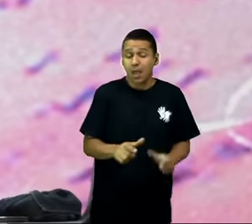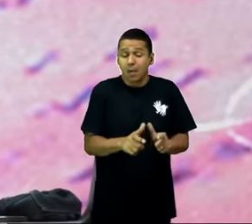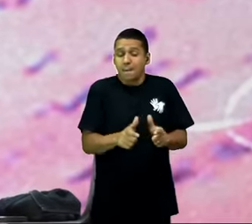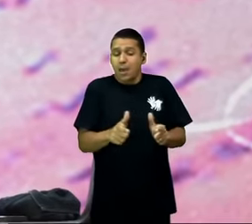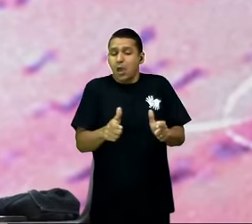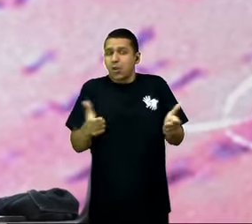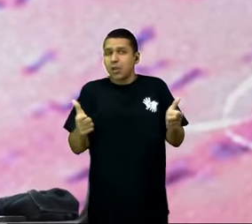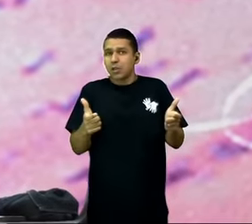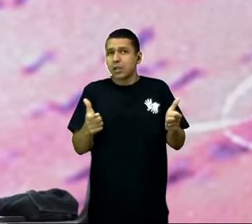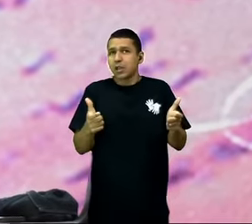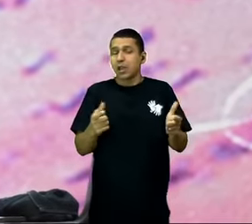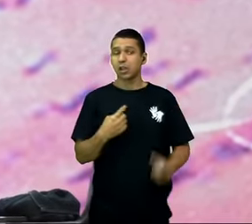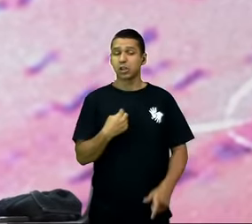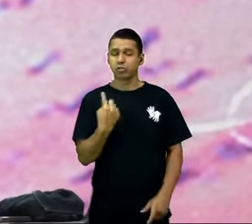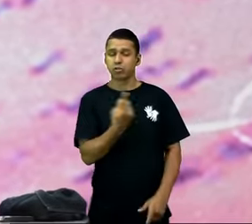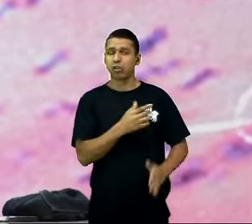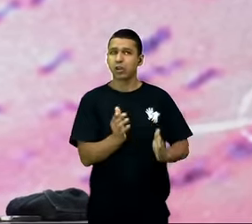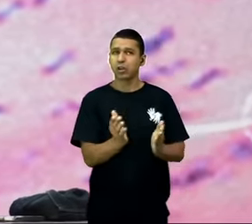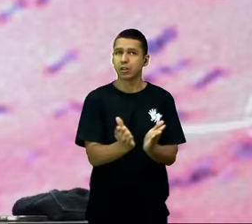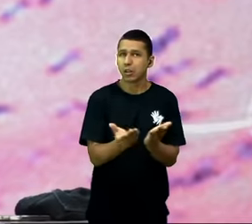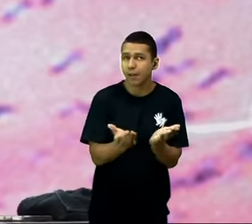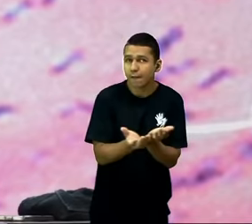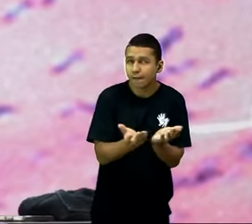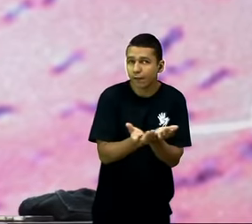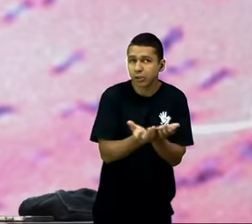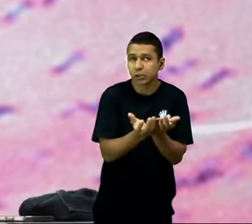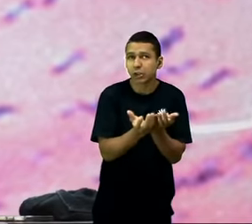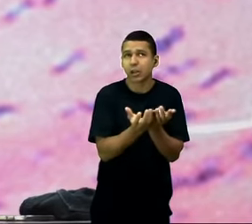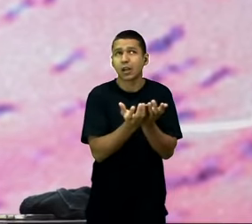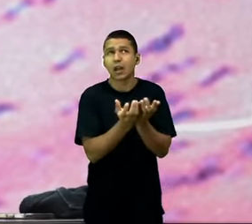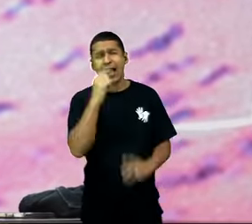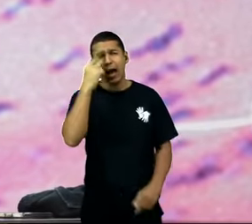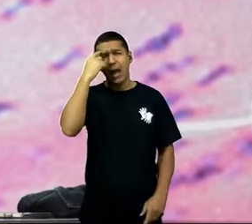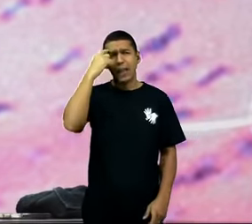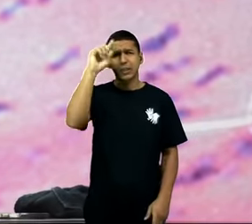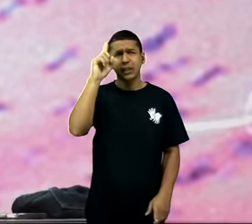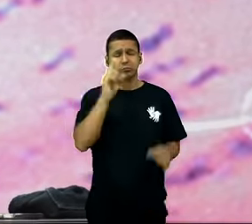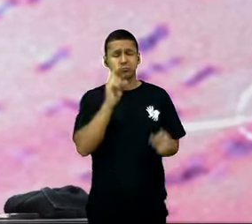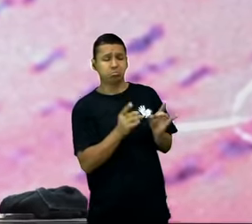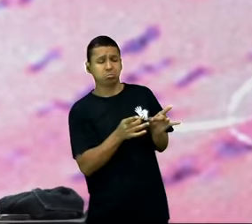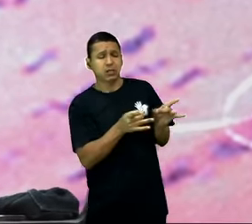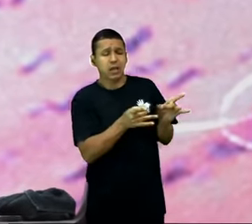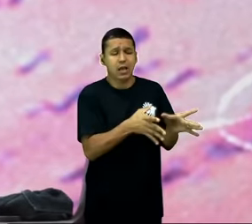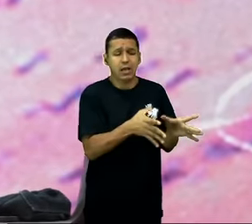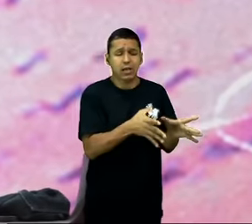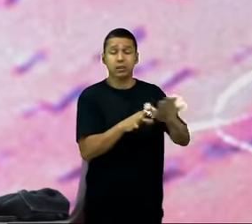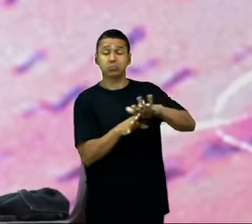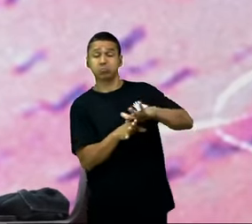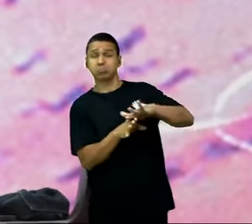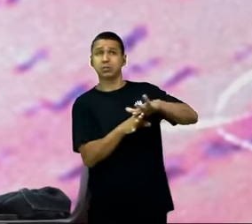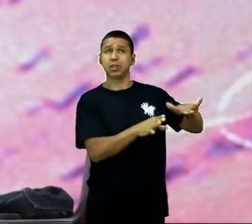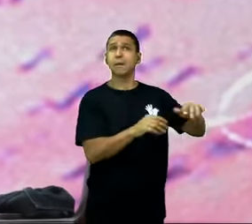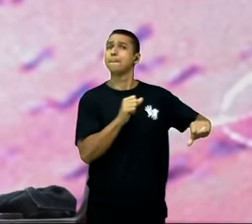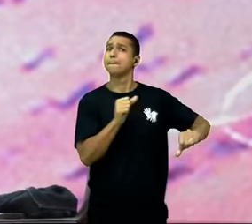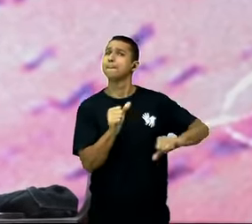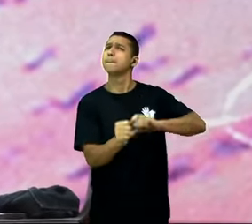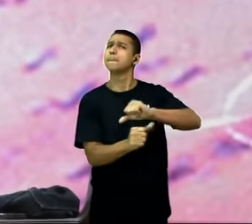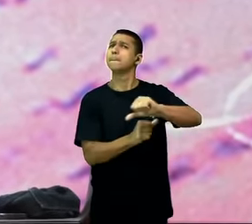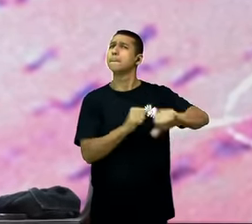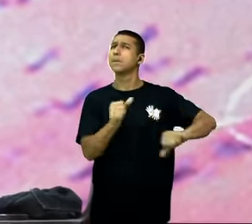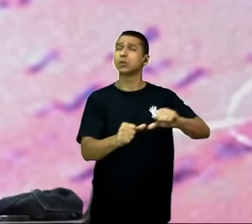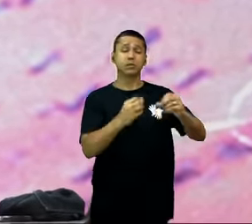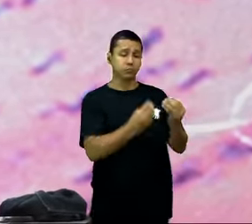nós evangélicos, a ideia de desapegar, deixar, largar, mudar,